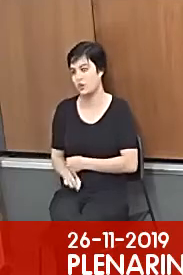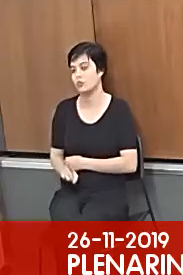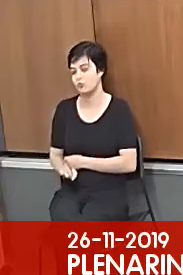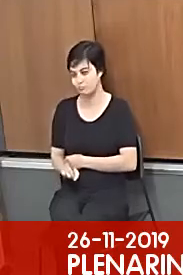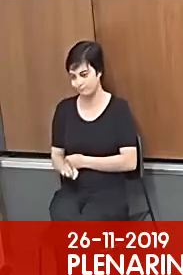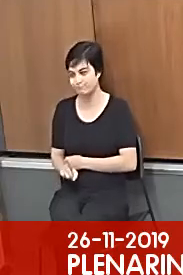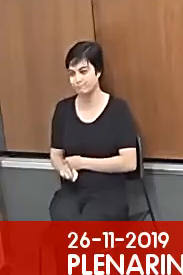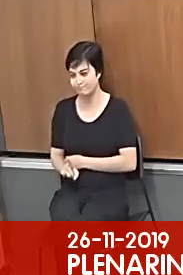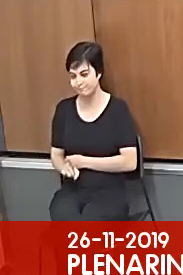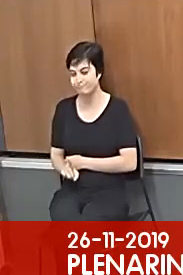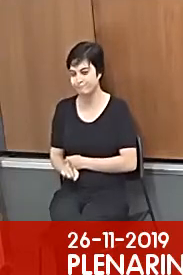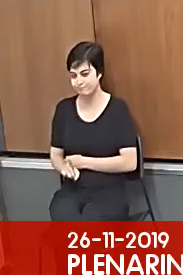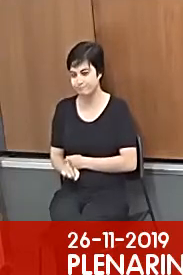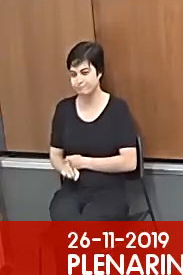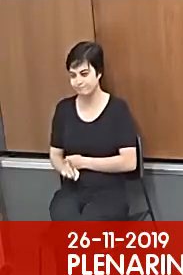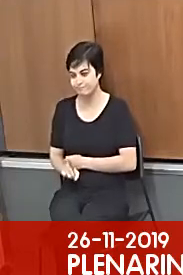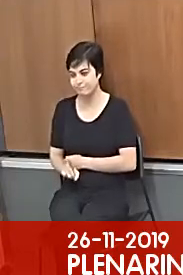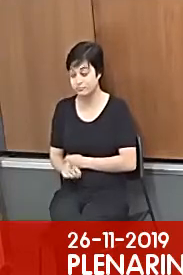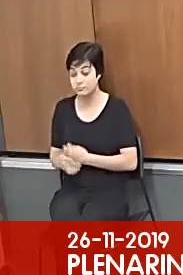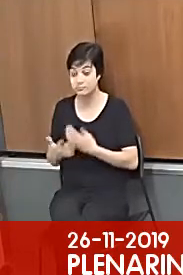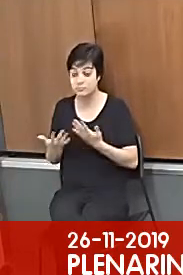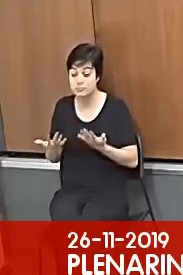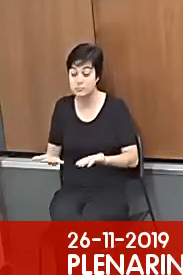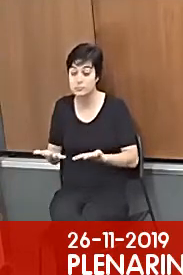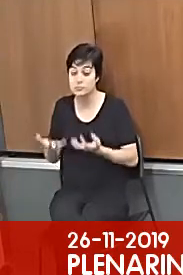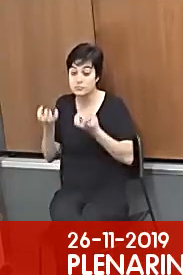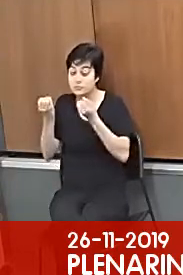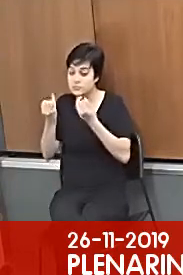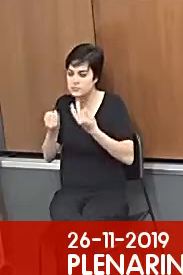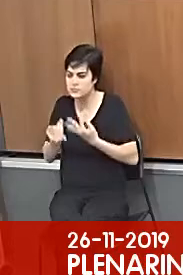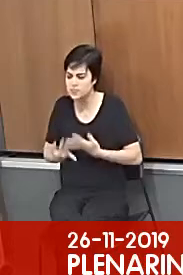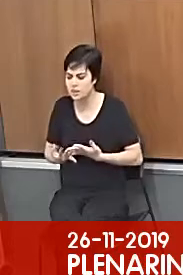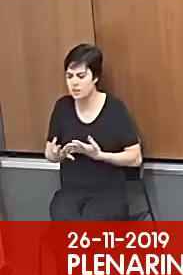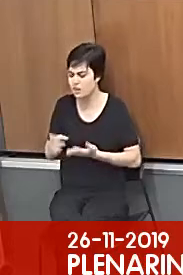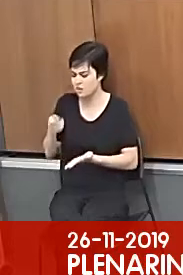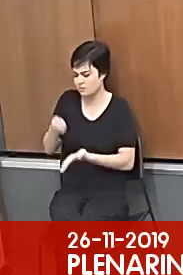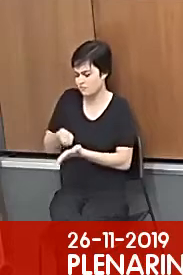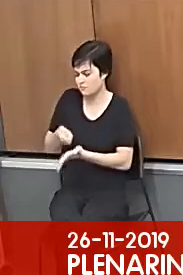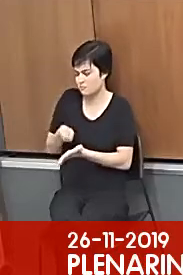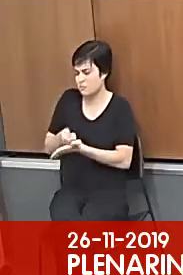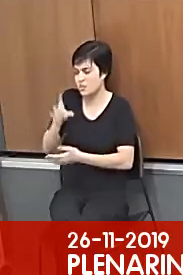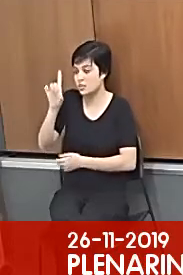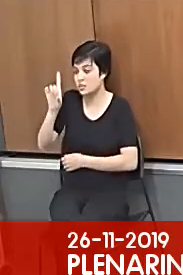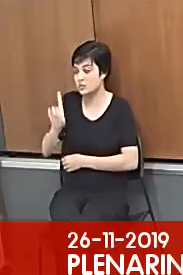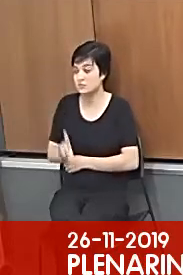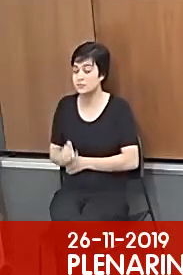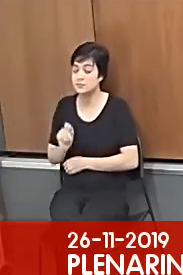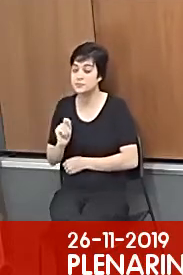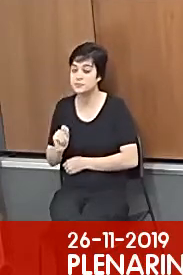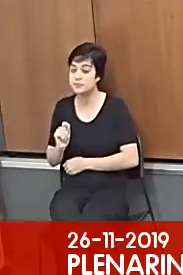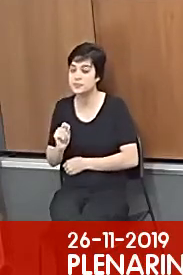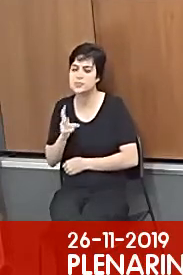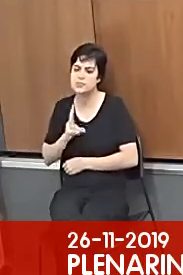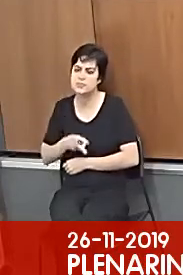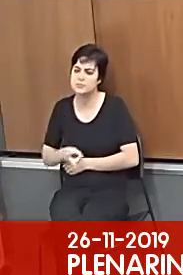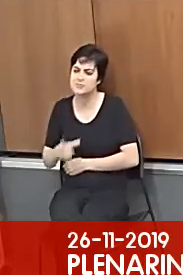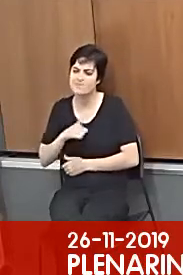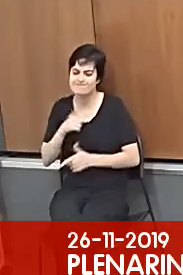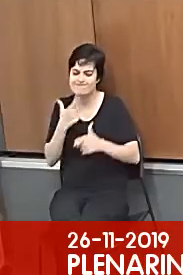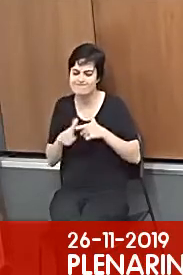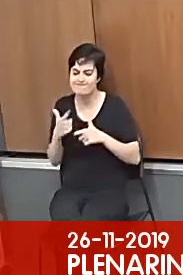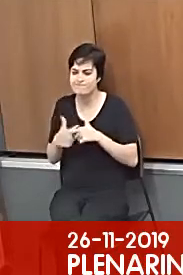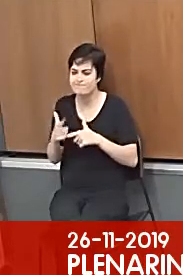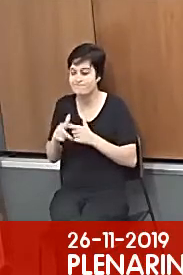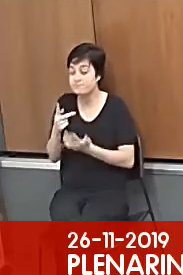direito. E, quando eu digo a exigência de um direito, durante muito tempo se cometeu um seríssimo